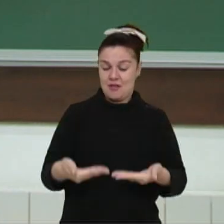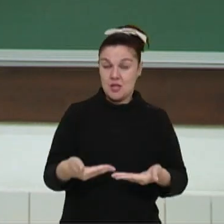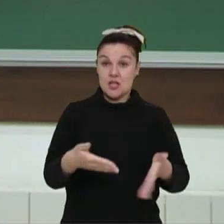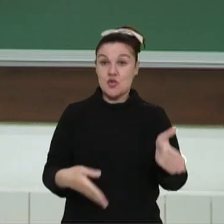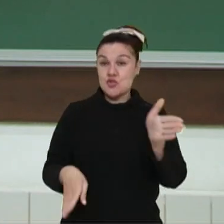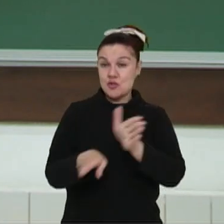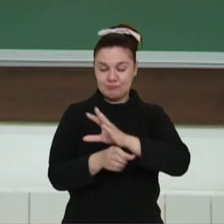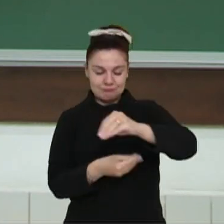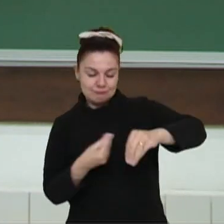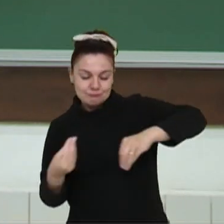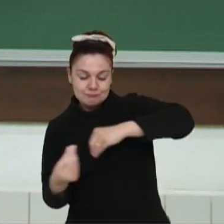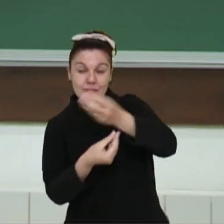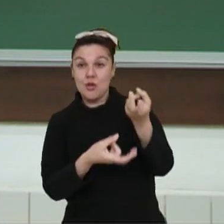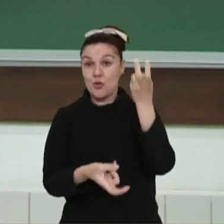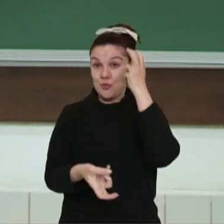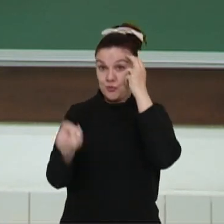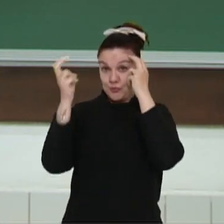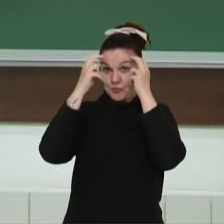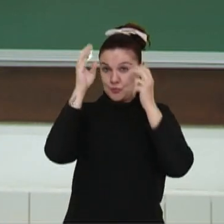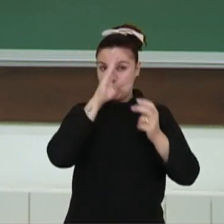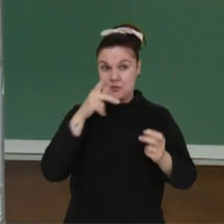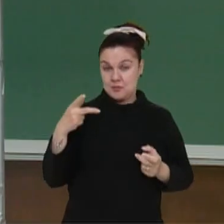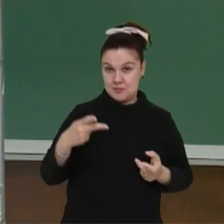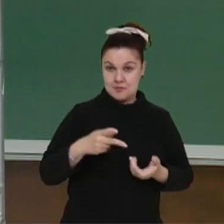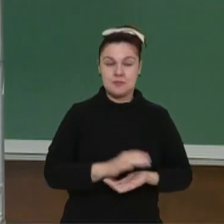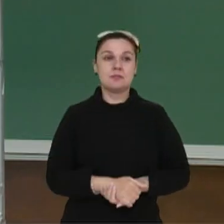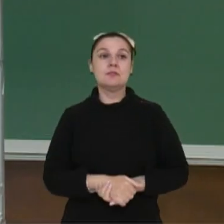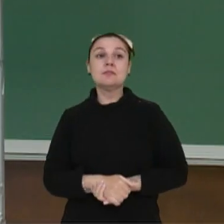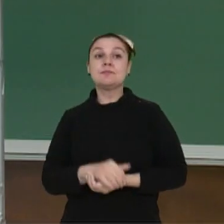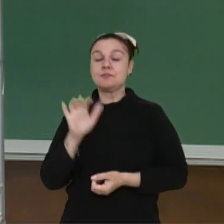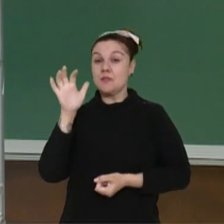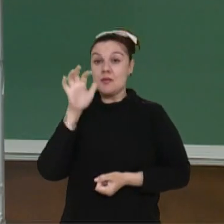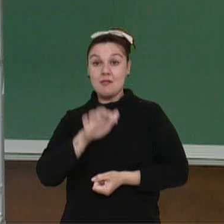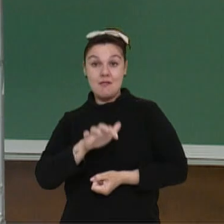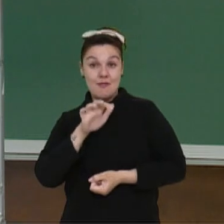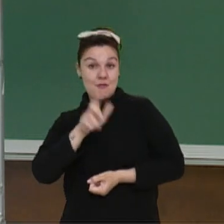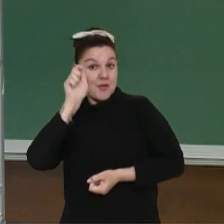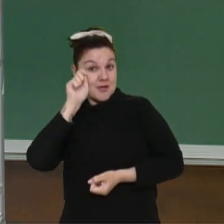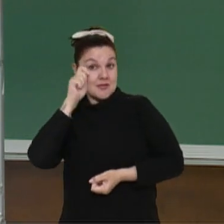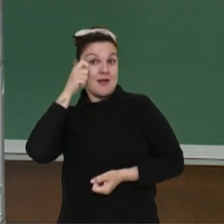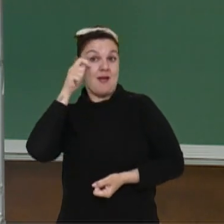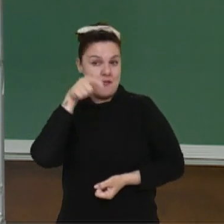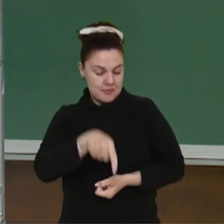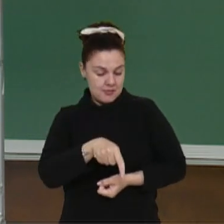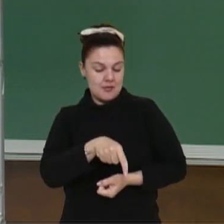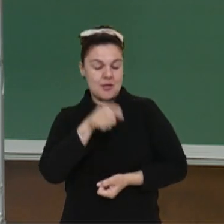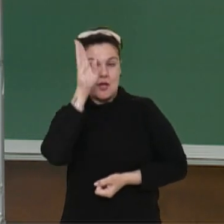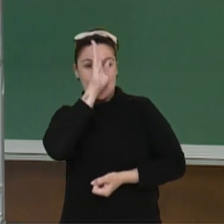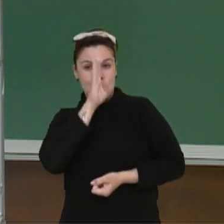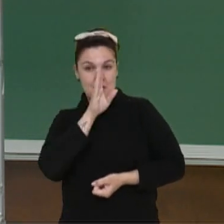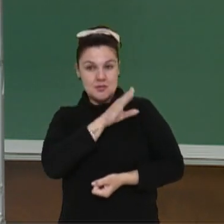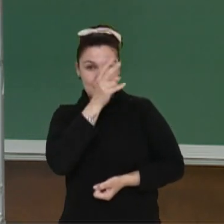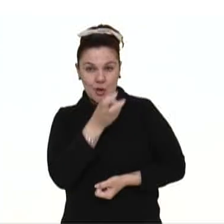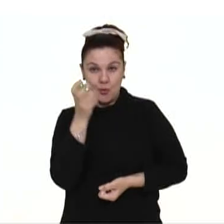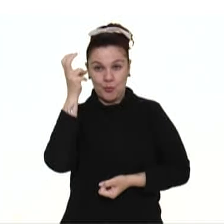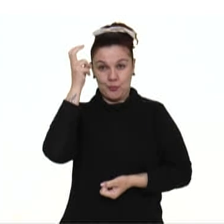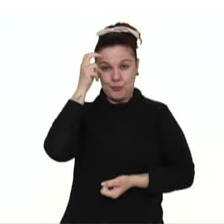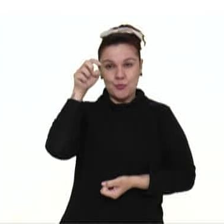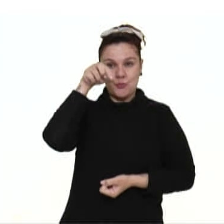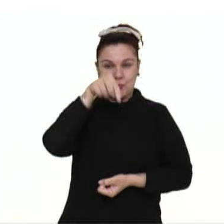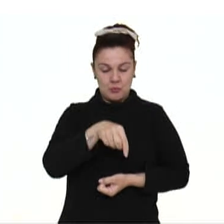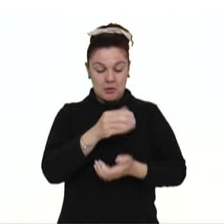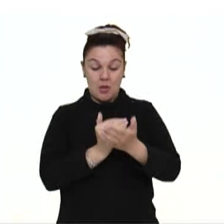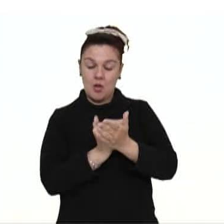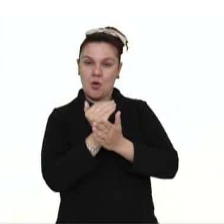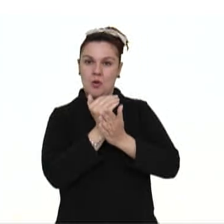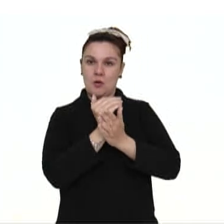se mesclando aí nas culturas. A influência africana no processo de formação da cultura afro-brasileira